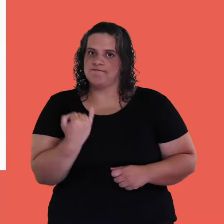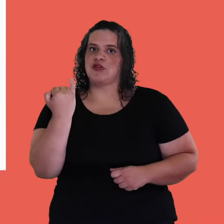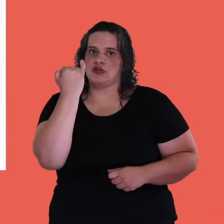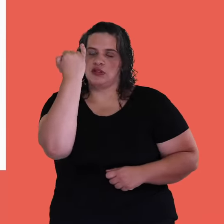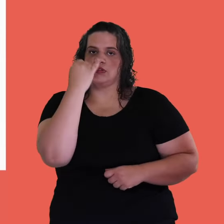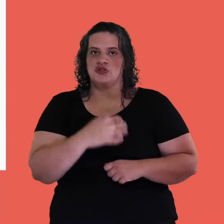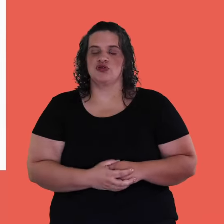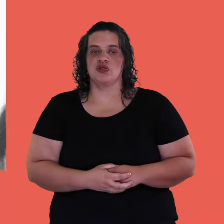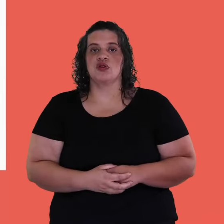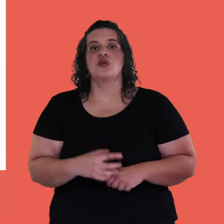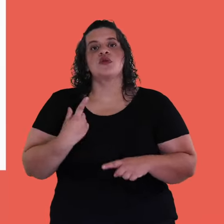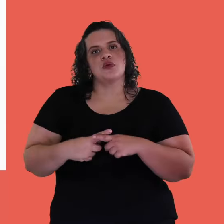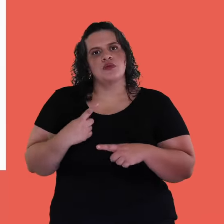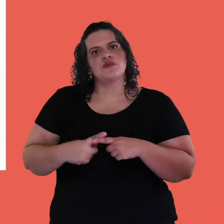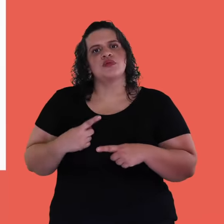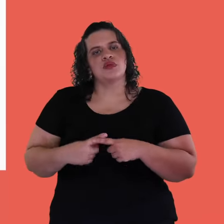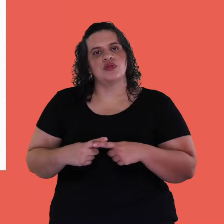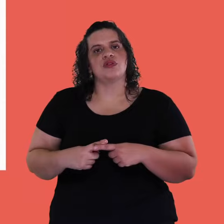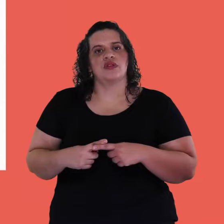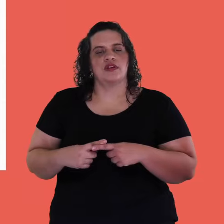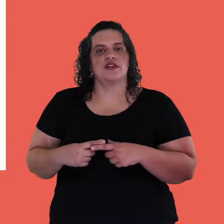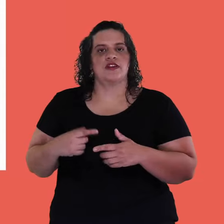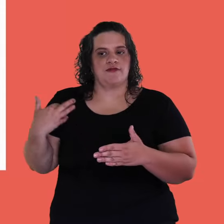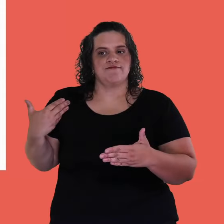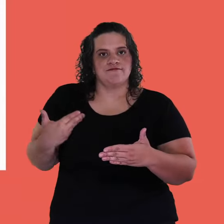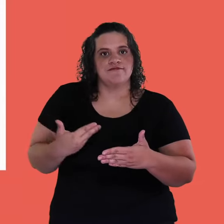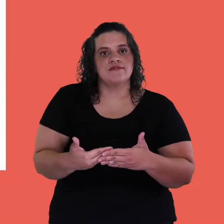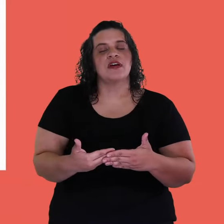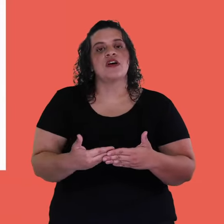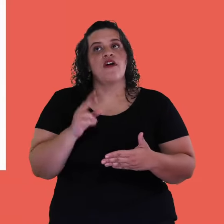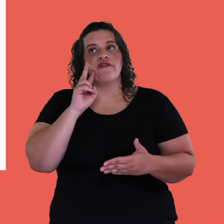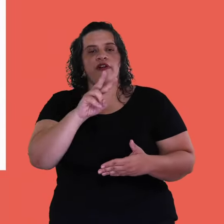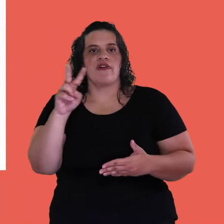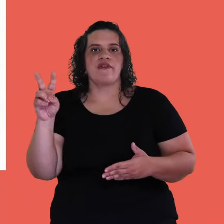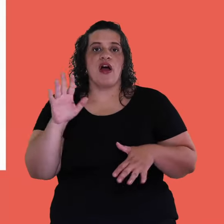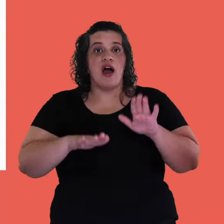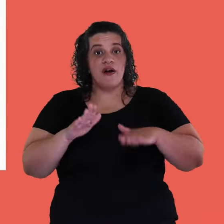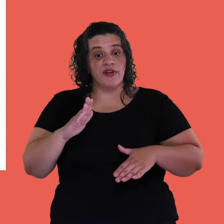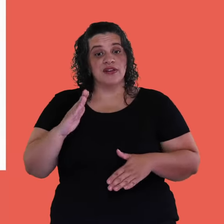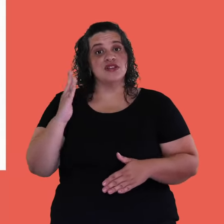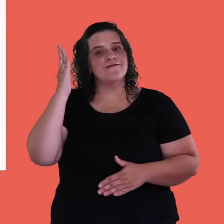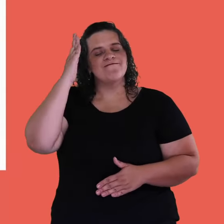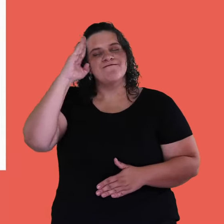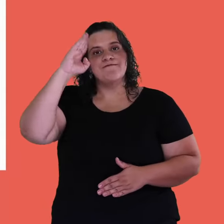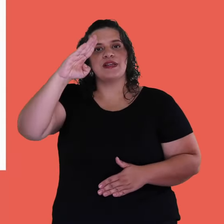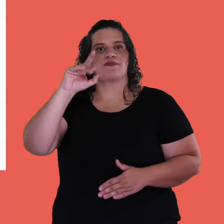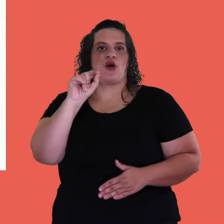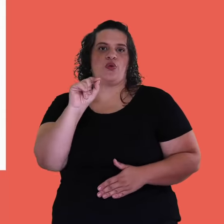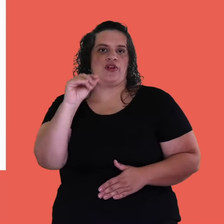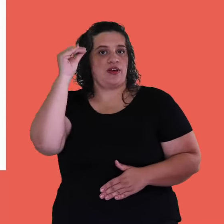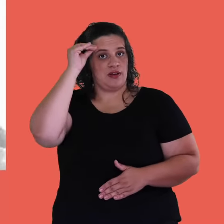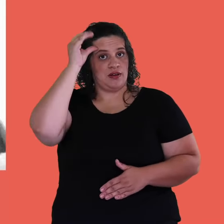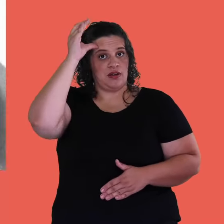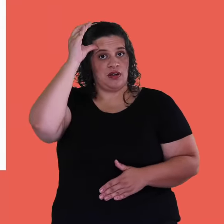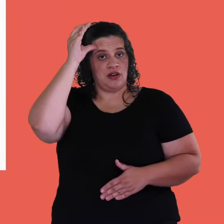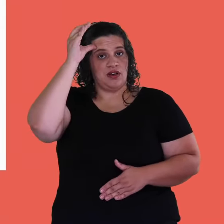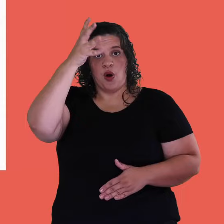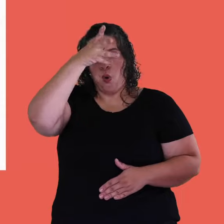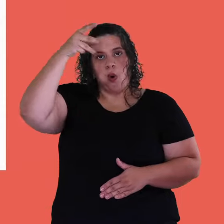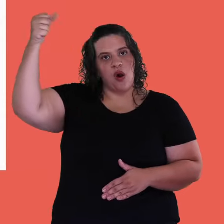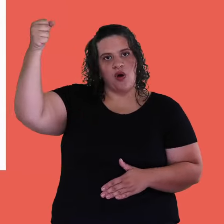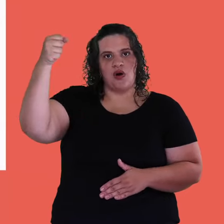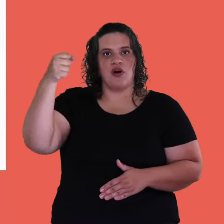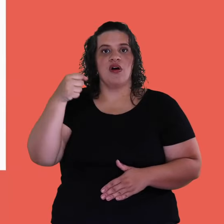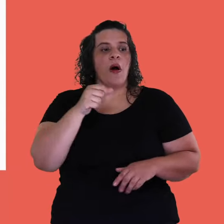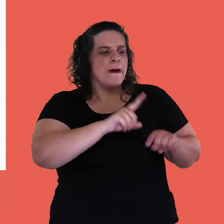importantes, porque como ouvimos bastante ou lemos bastante, às vezes tudo que a gente tem é o conhecimento, e se é tirado